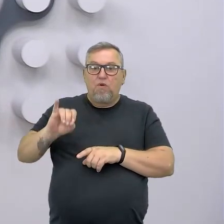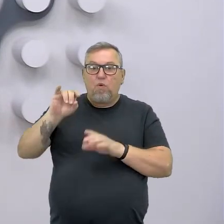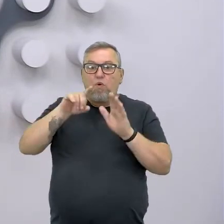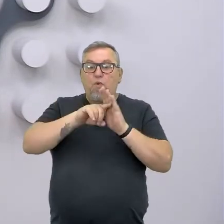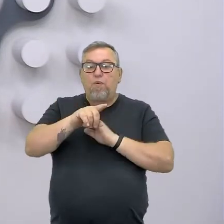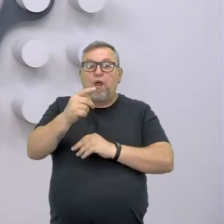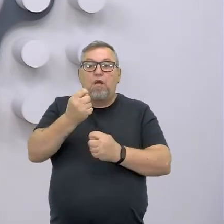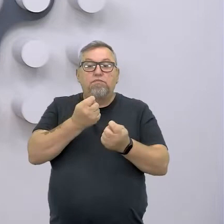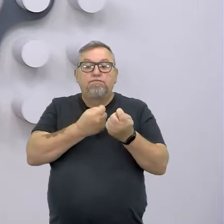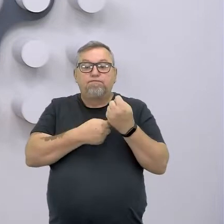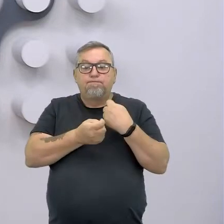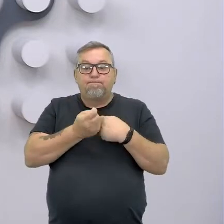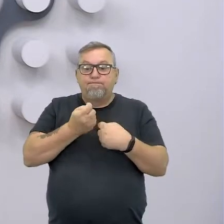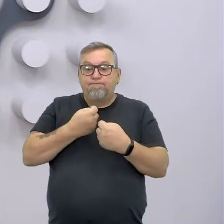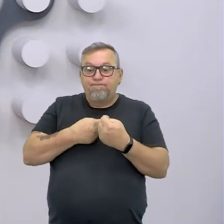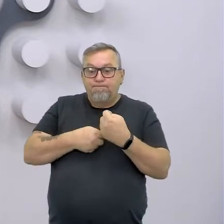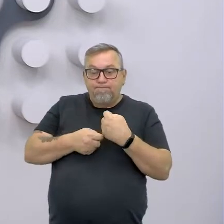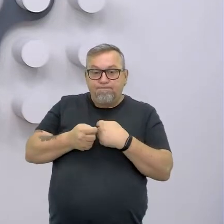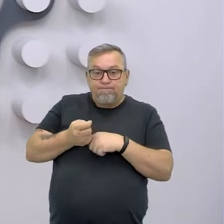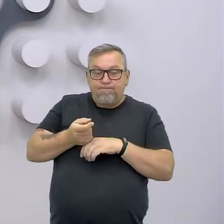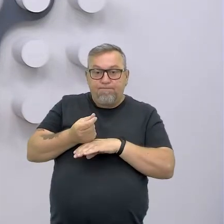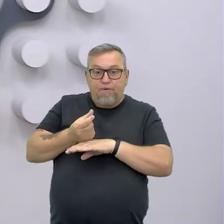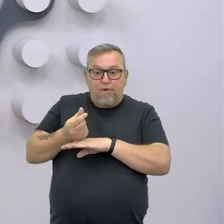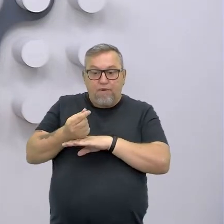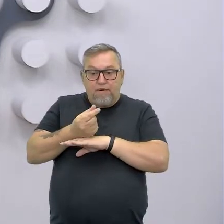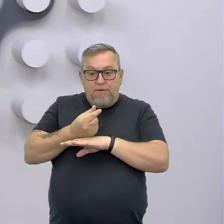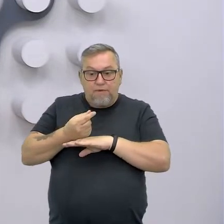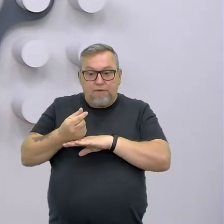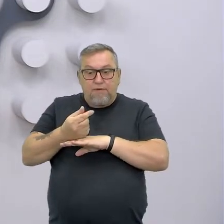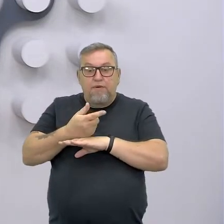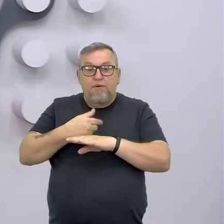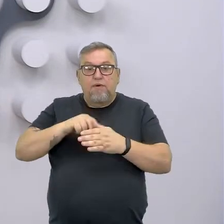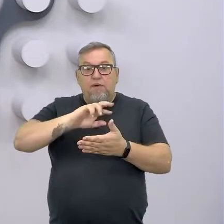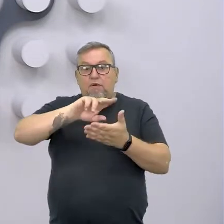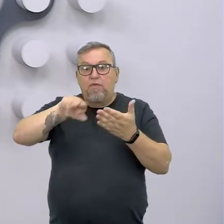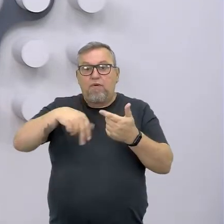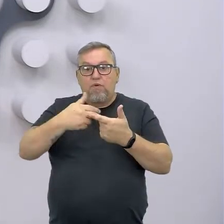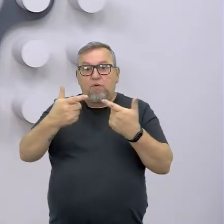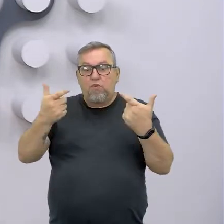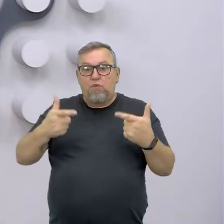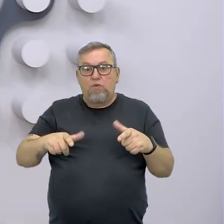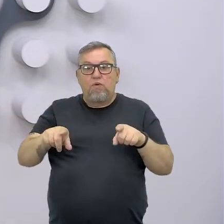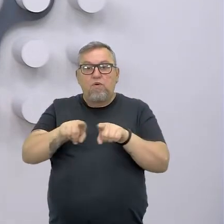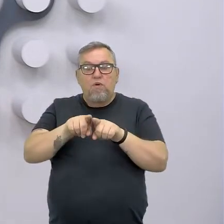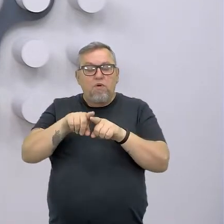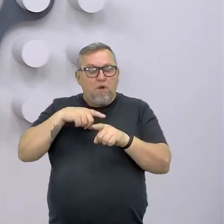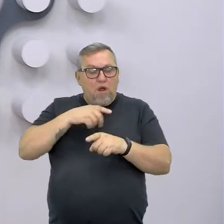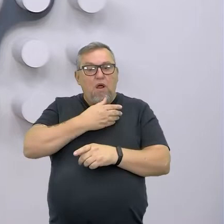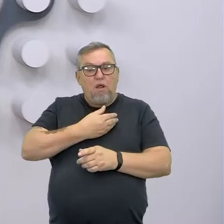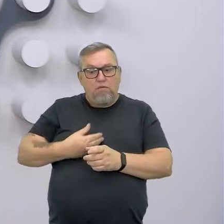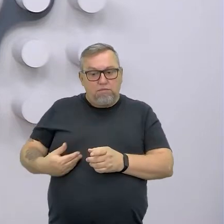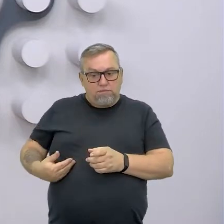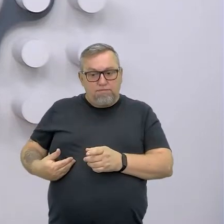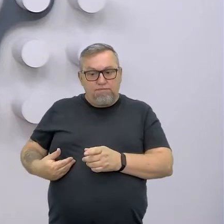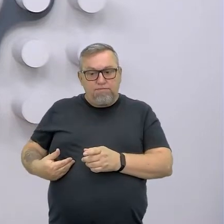Pesquisa Econômica, enfim, vários outros órgãos governamentais, tudo isso,